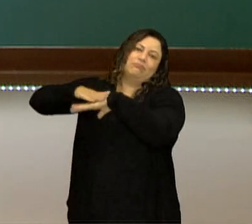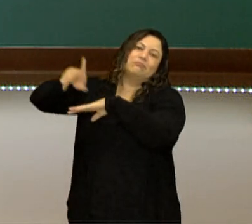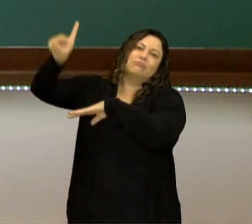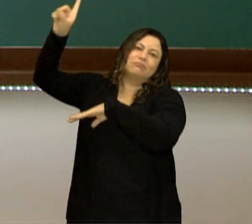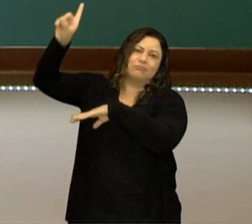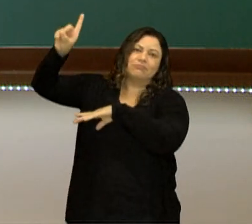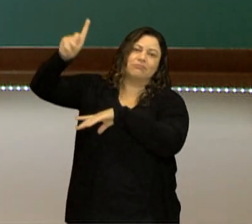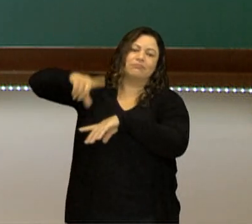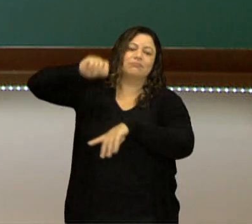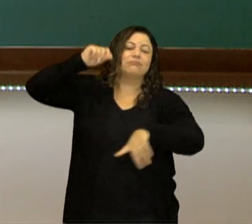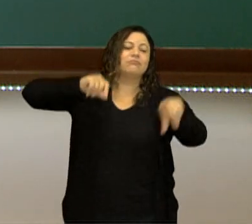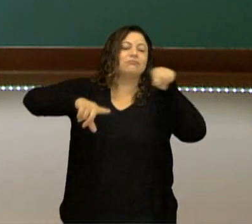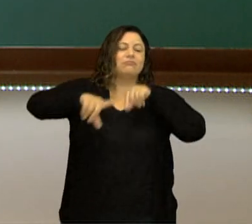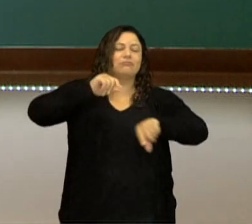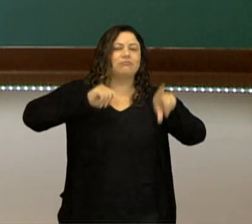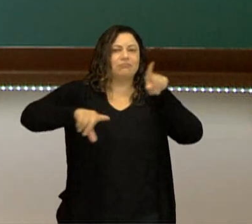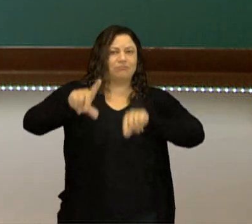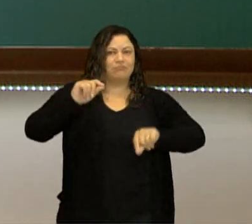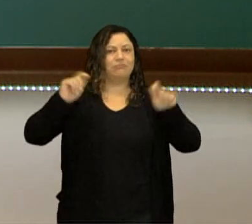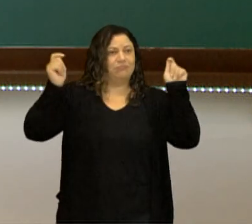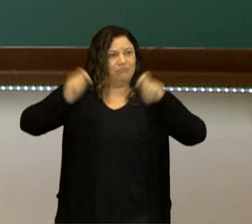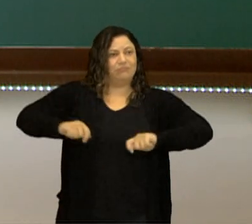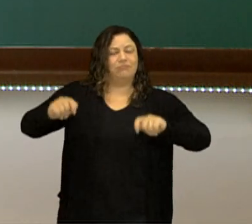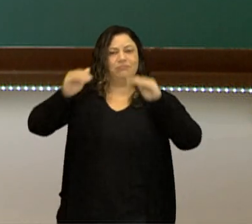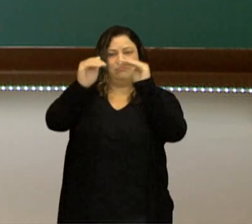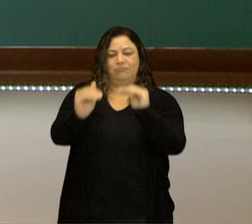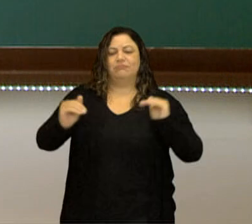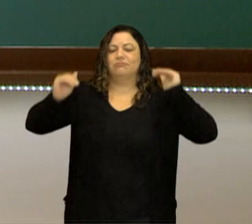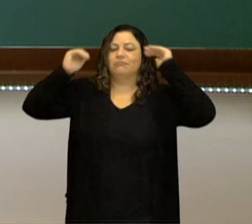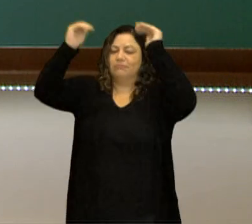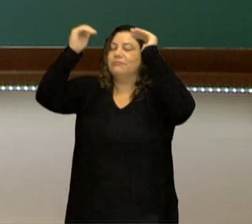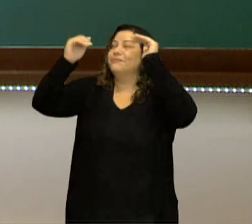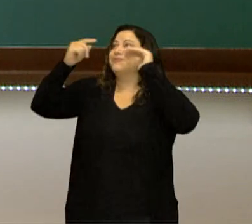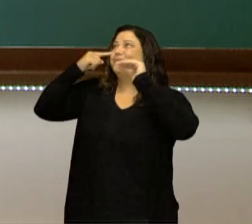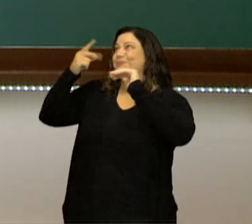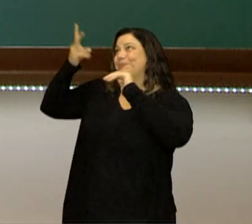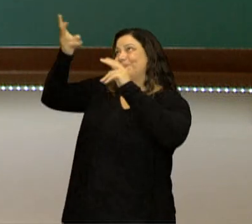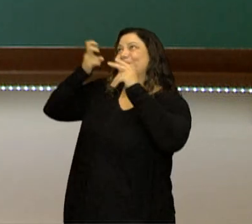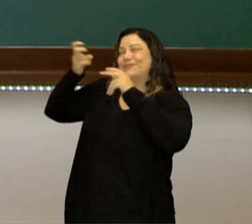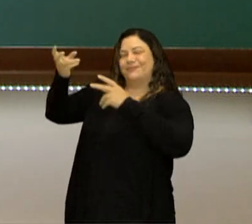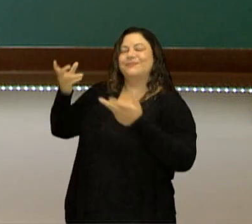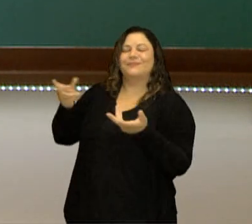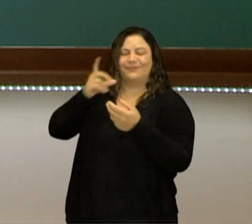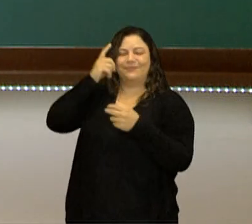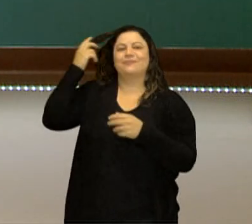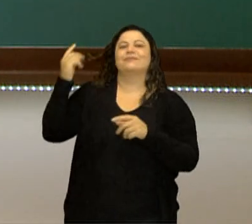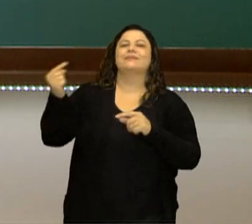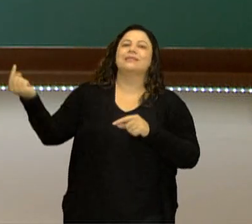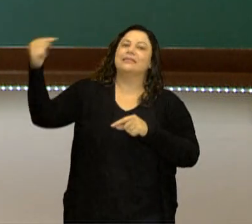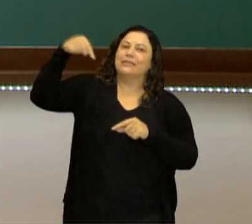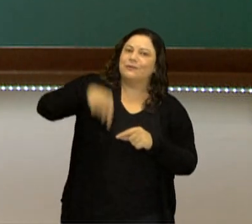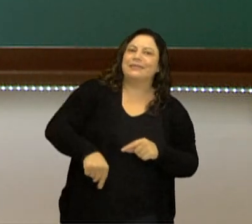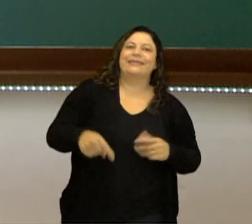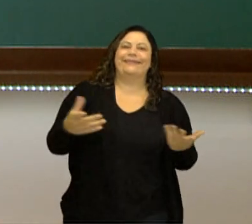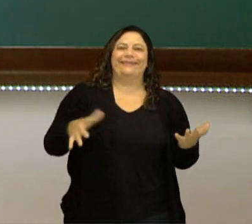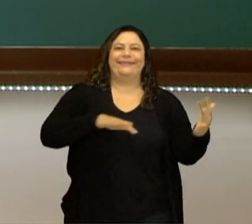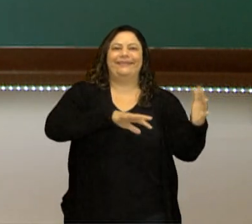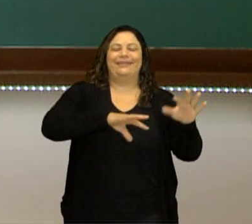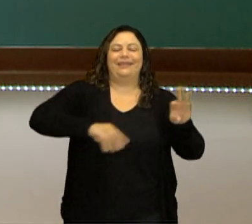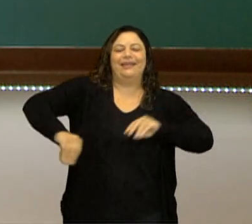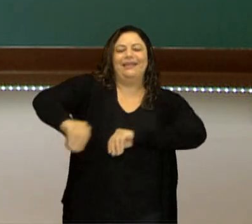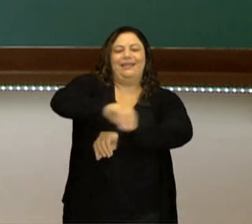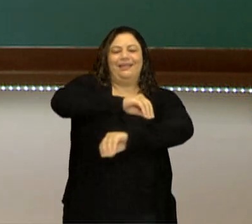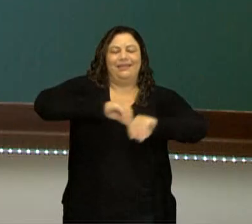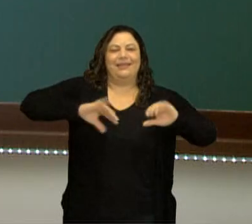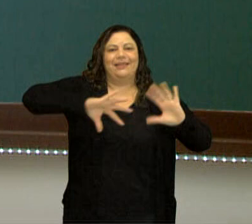pensar, porque se eles eram vistos como pessoas que vinham eleitas por Deus na Terra, eles poderiam, então, de